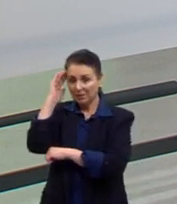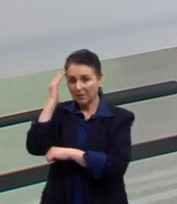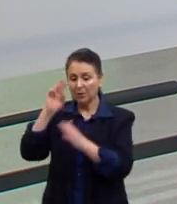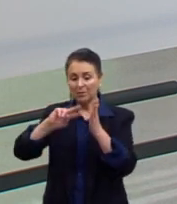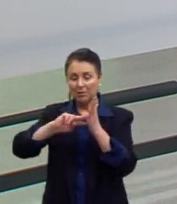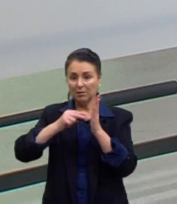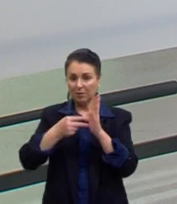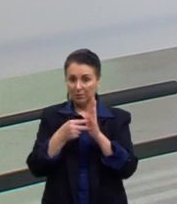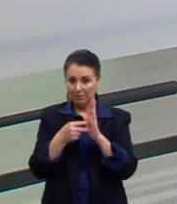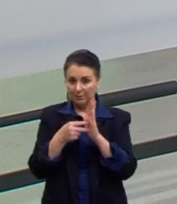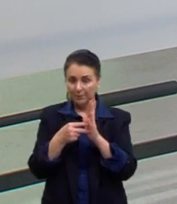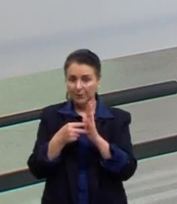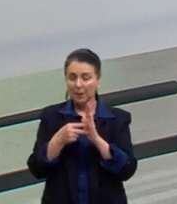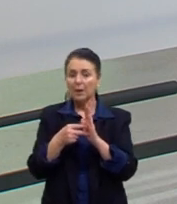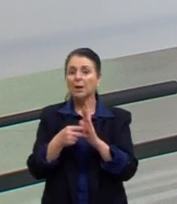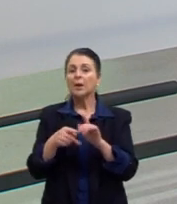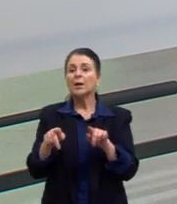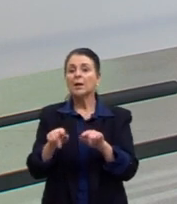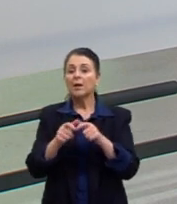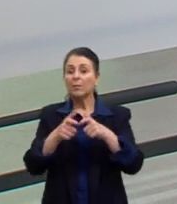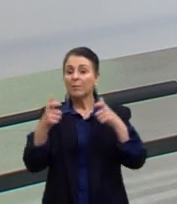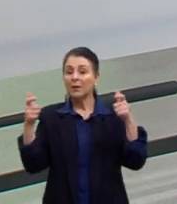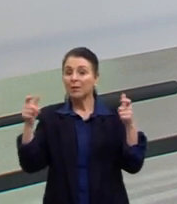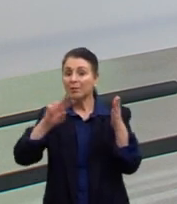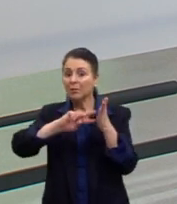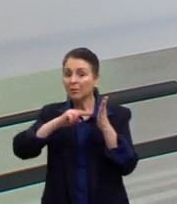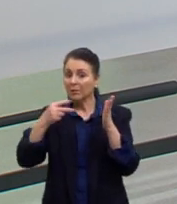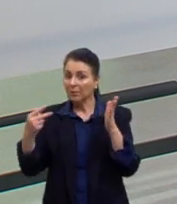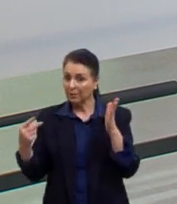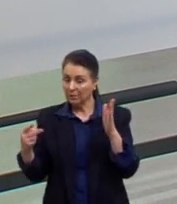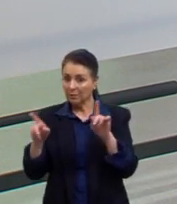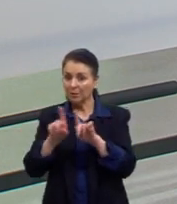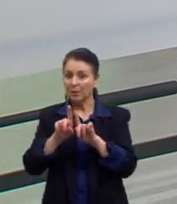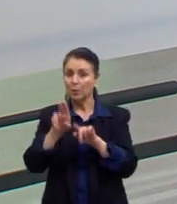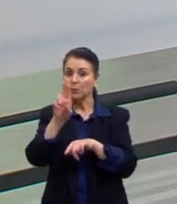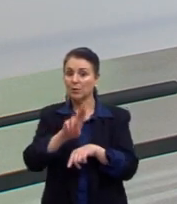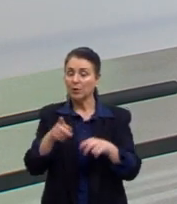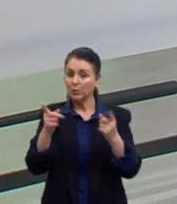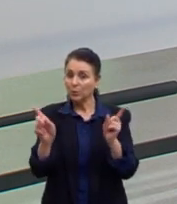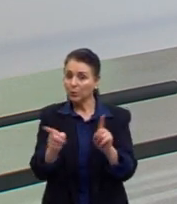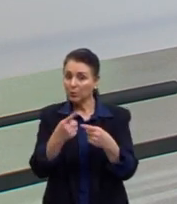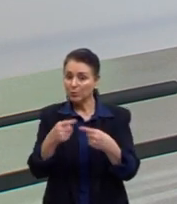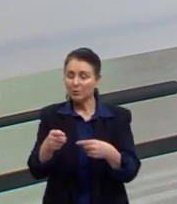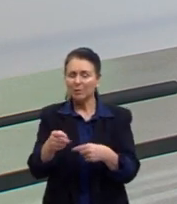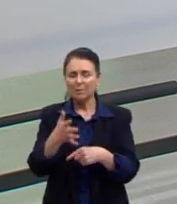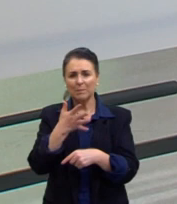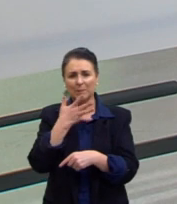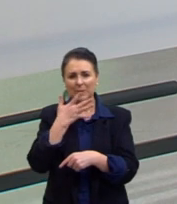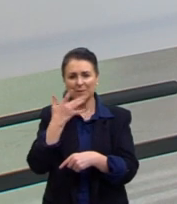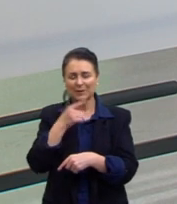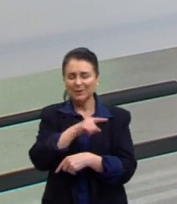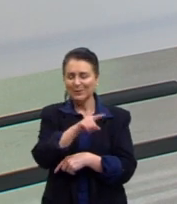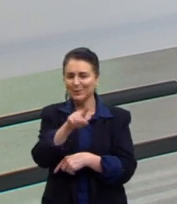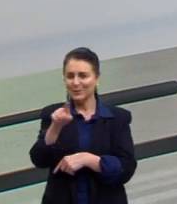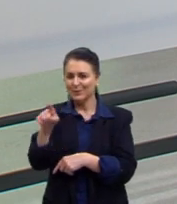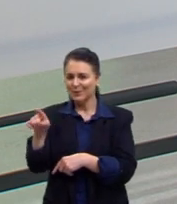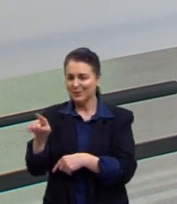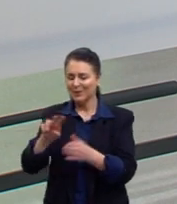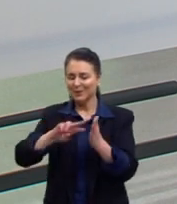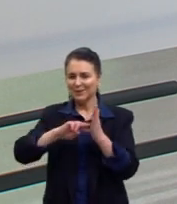o significado e aumentando a interpretação de vocês com músicas também fica mais fácil de vocês